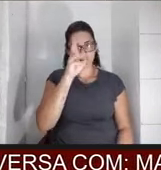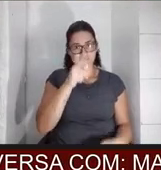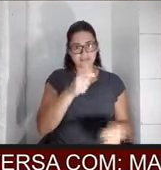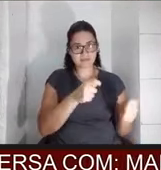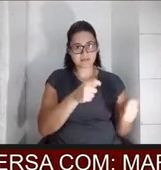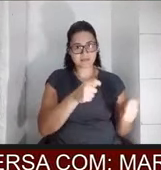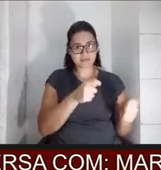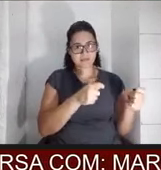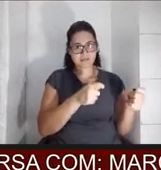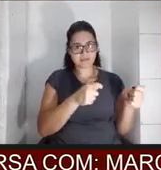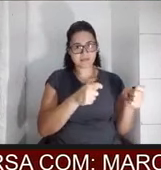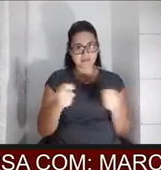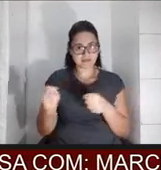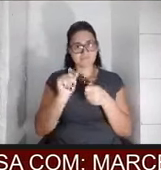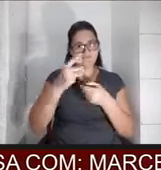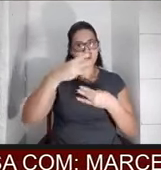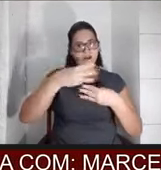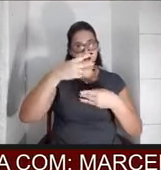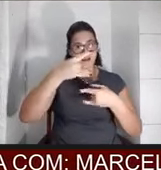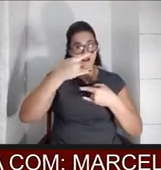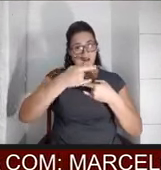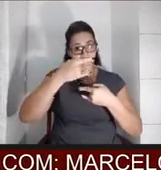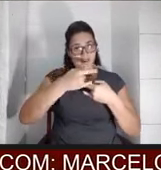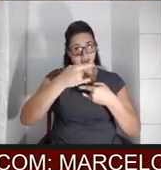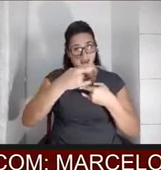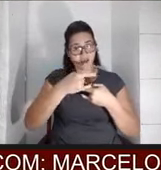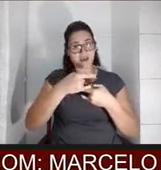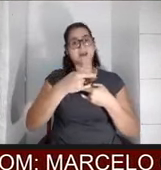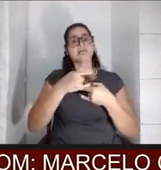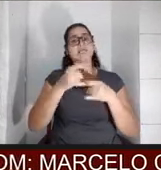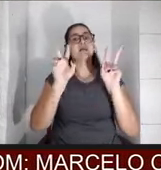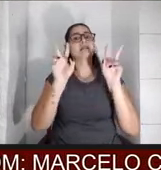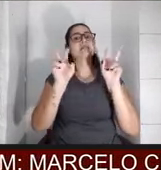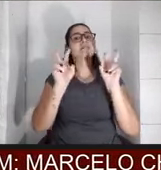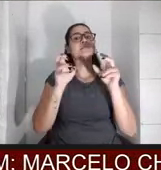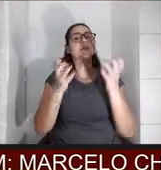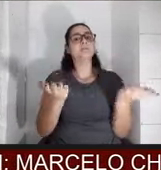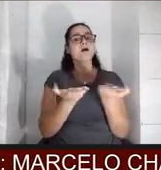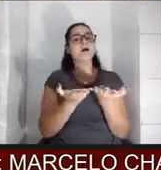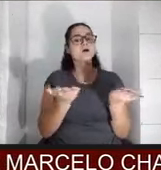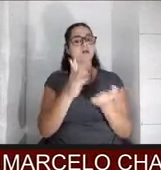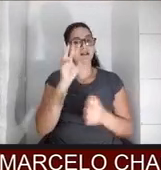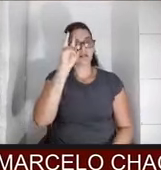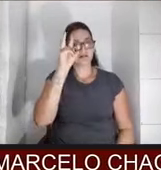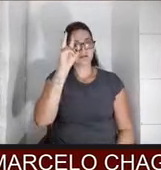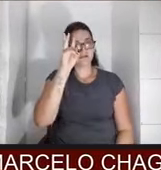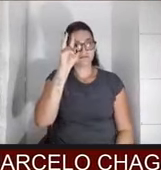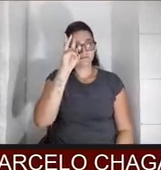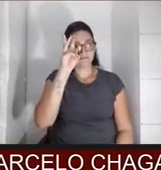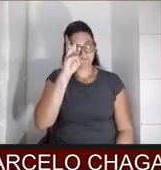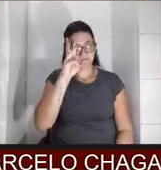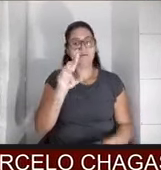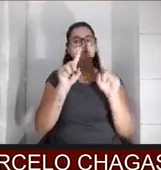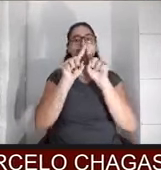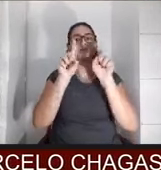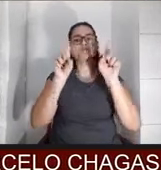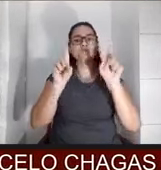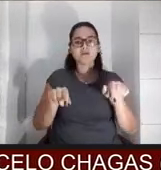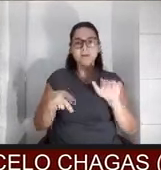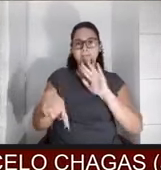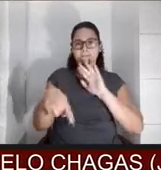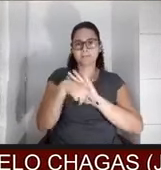live, e nessa terça-feira com o tema funcionários da educação